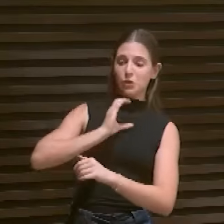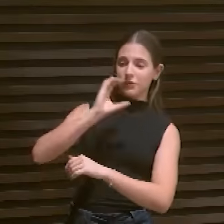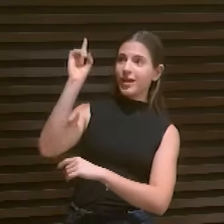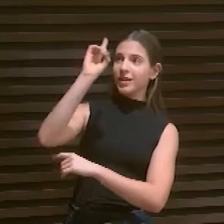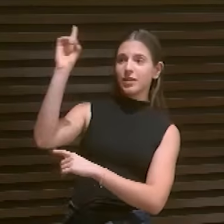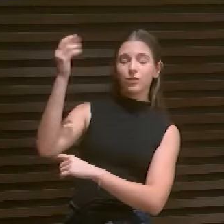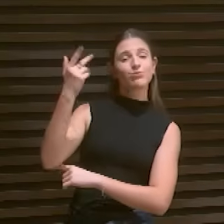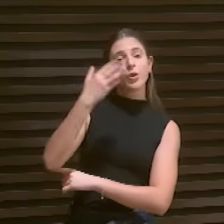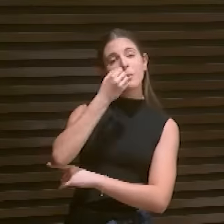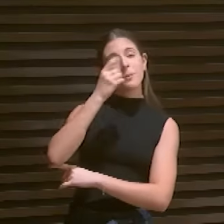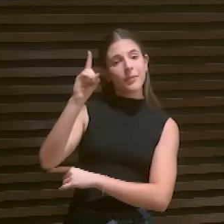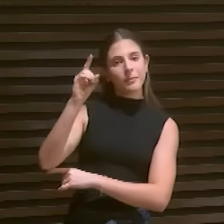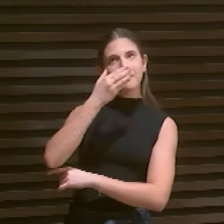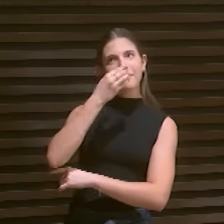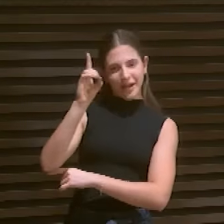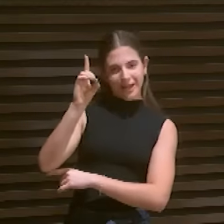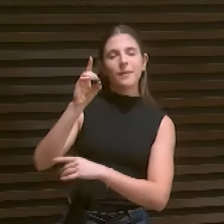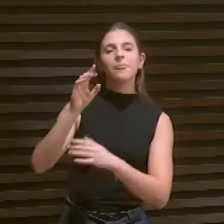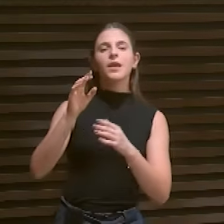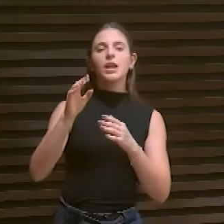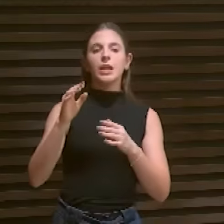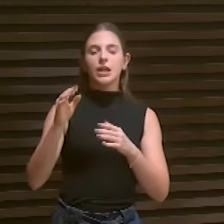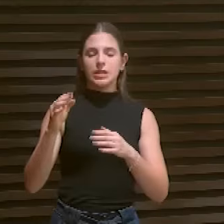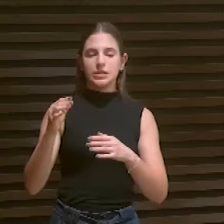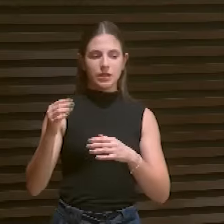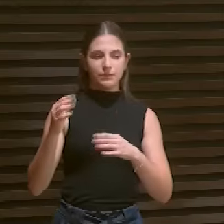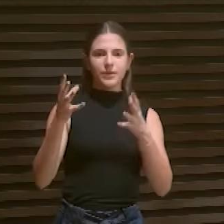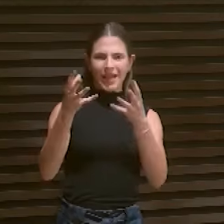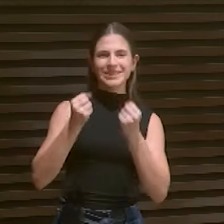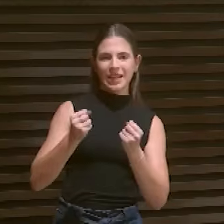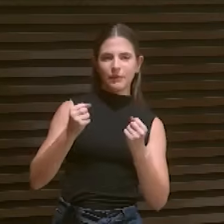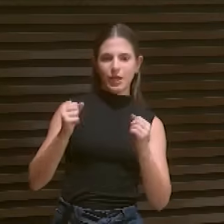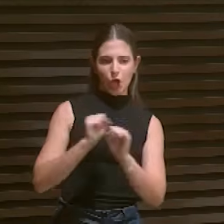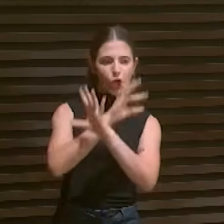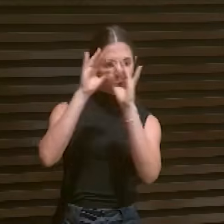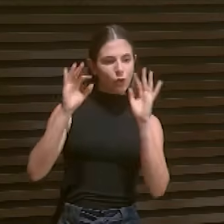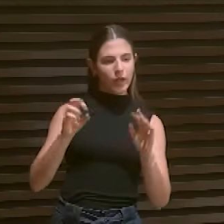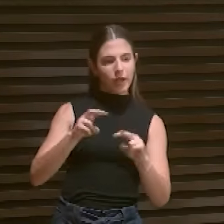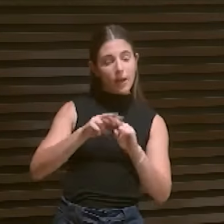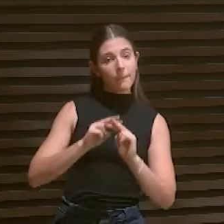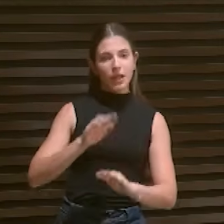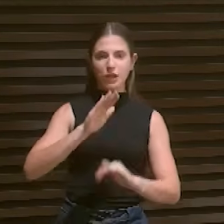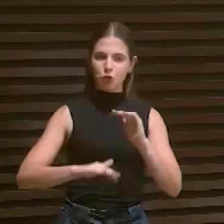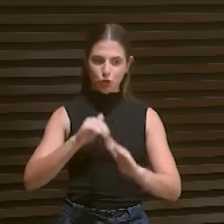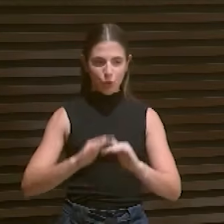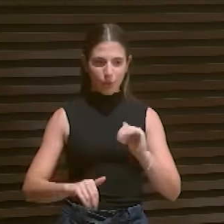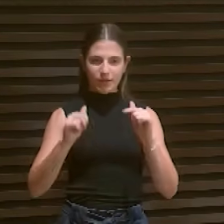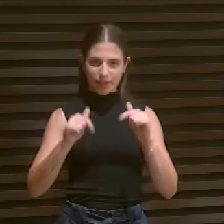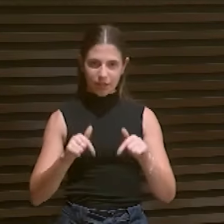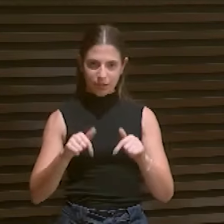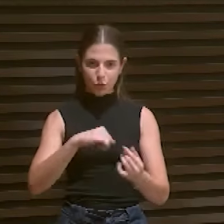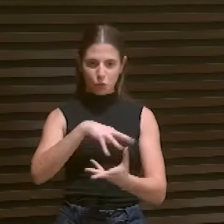se vangloria daquilo que Ele faz, daquilo que Ele realiza, daquilo